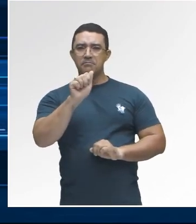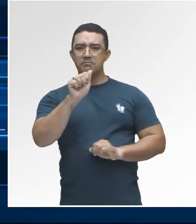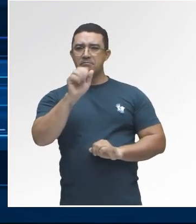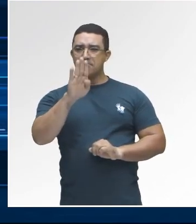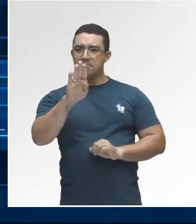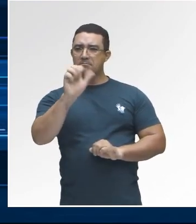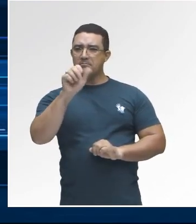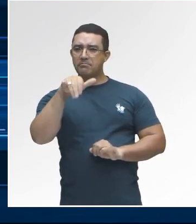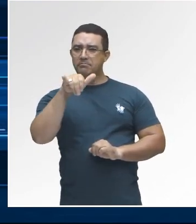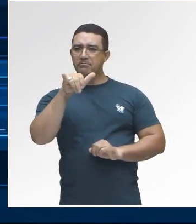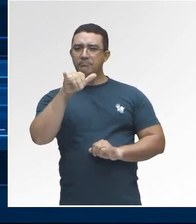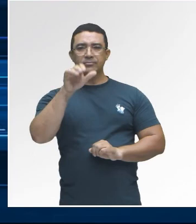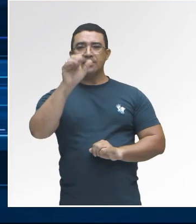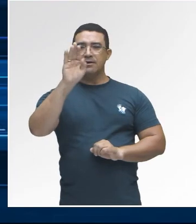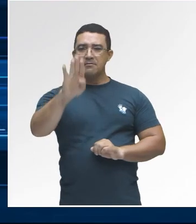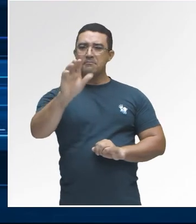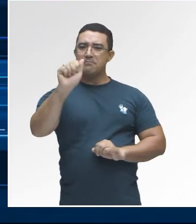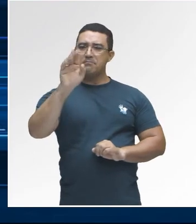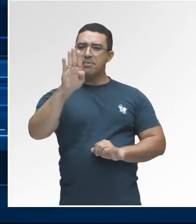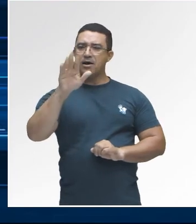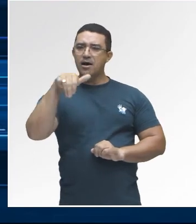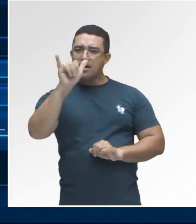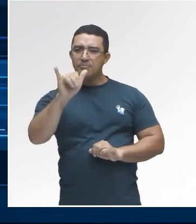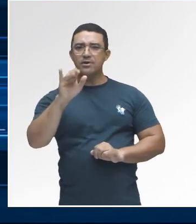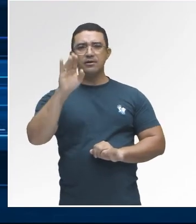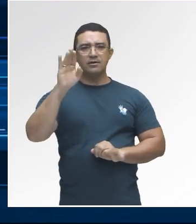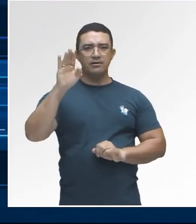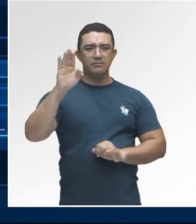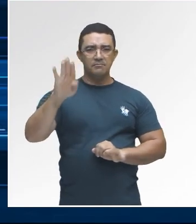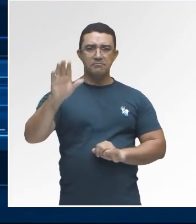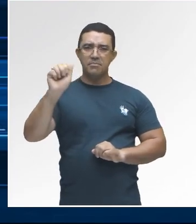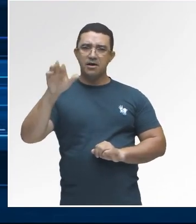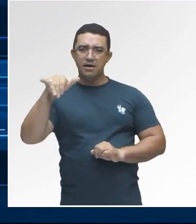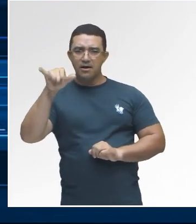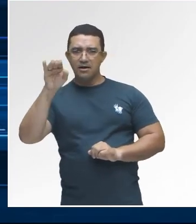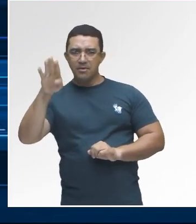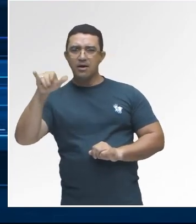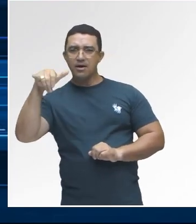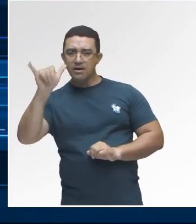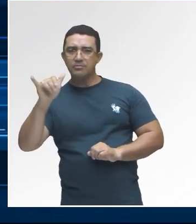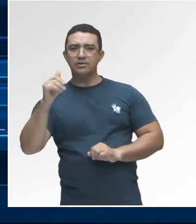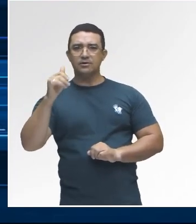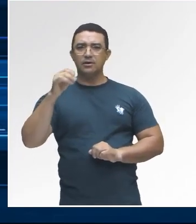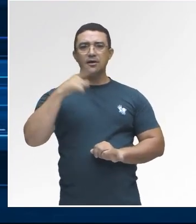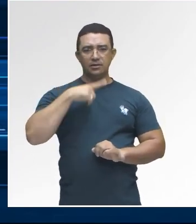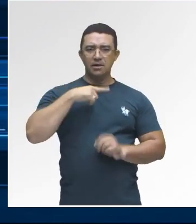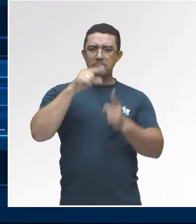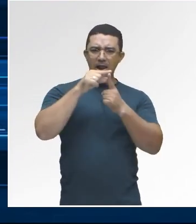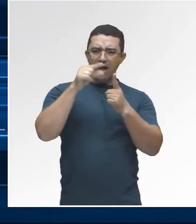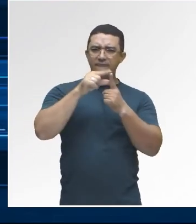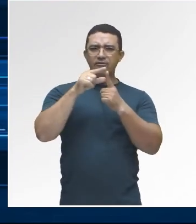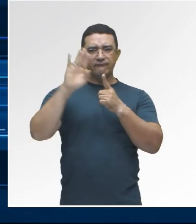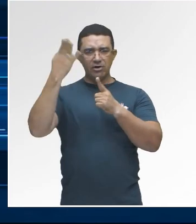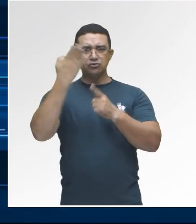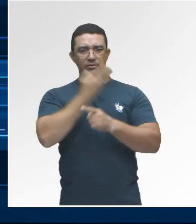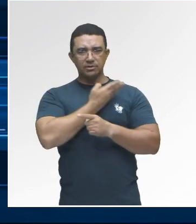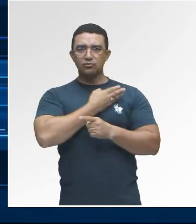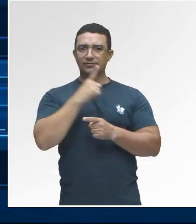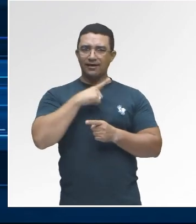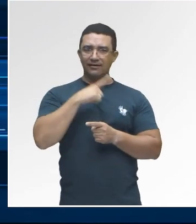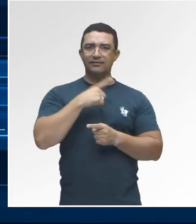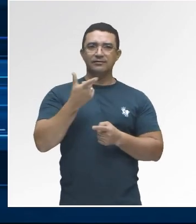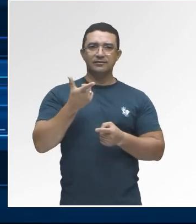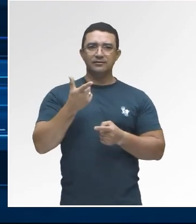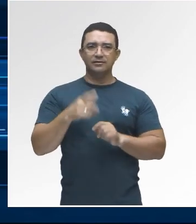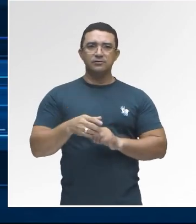aí. Tem palavra repetida? Tem um monte. Tem palavra cognata? Com certeza tem, é só procurar, certo?